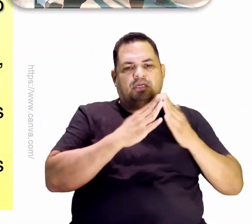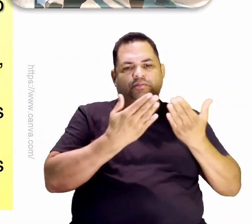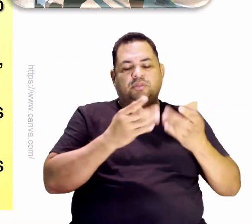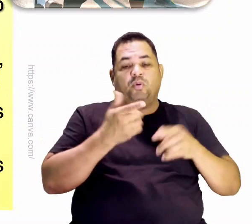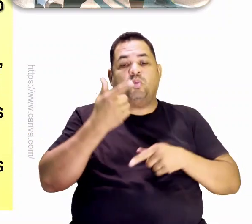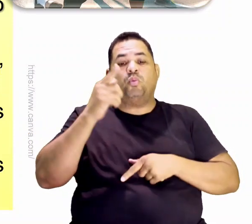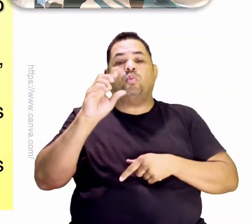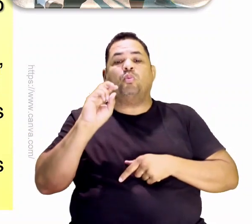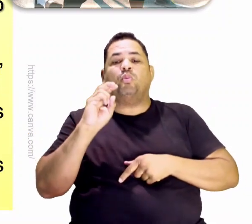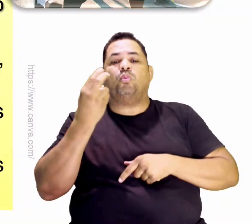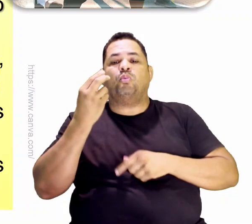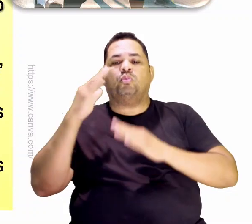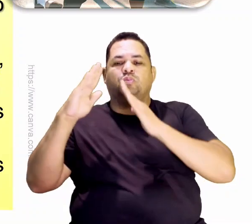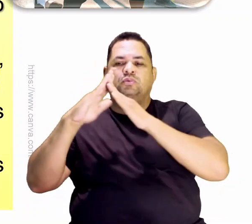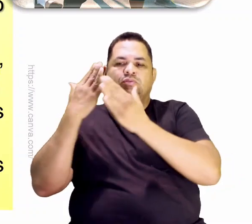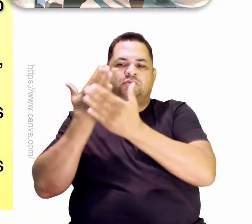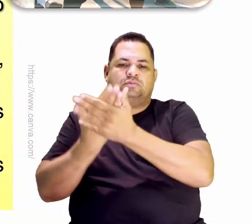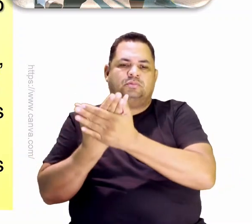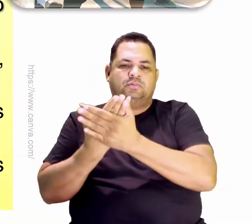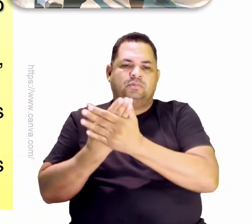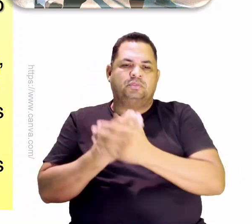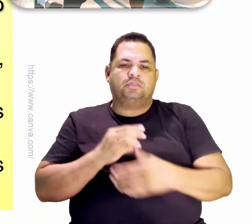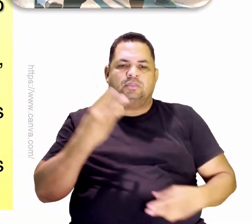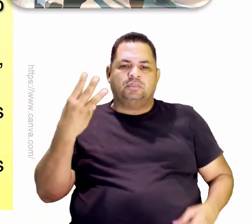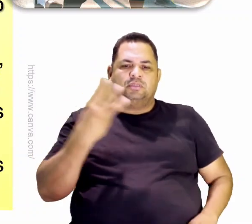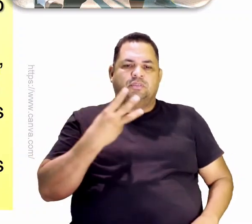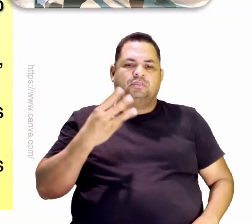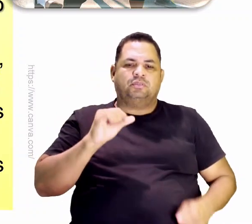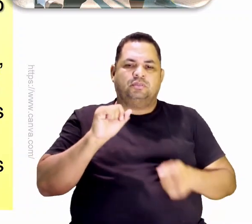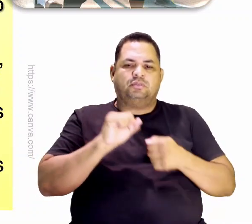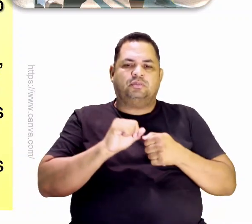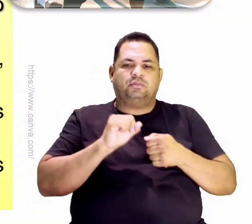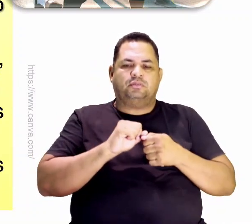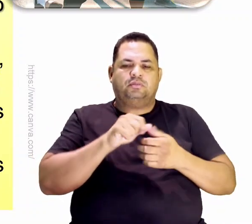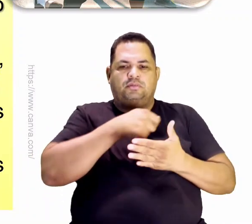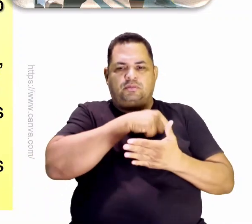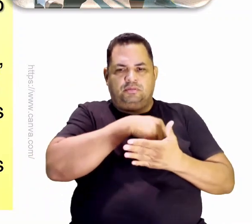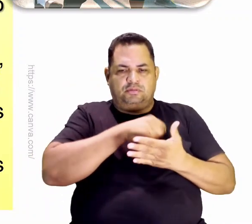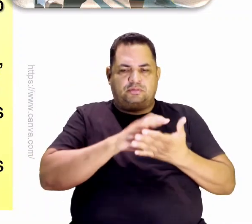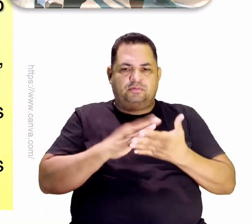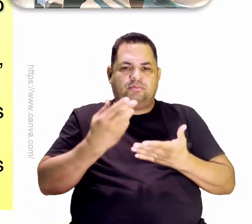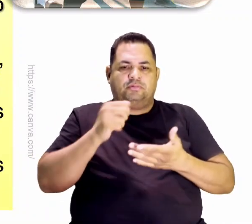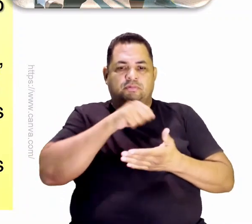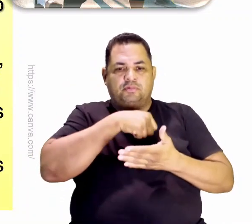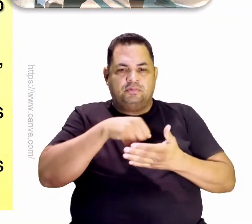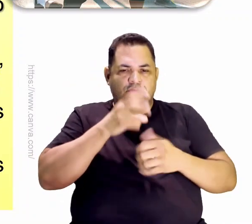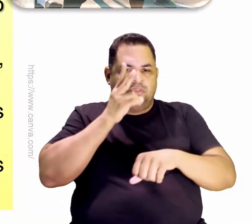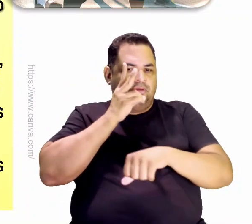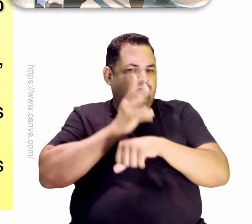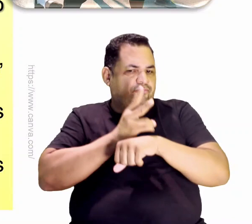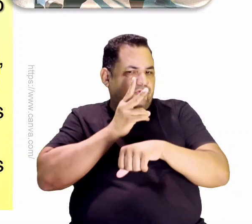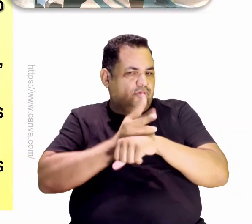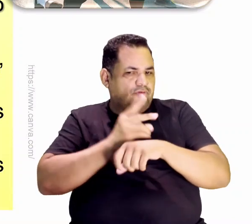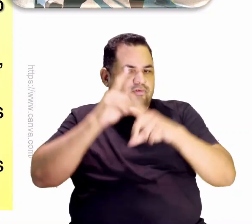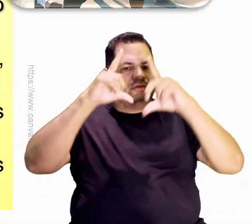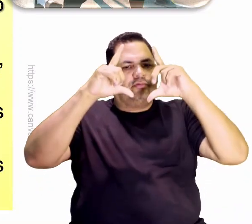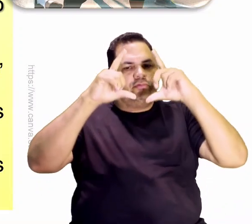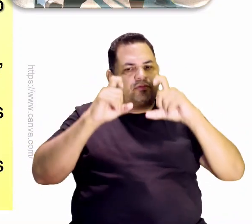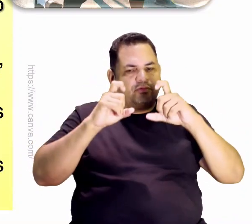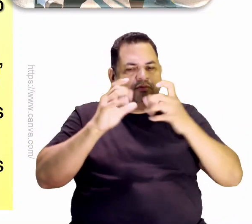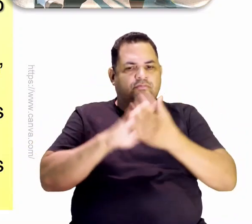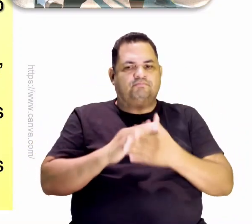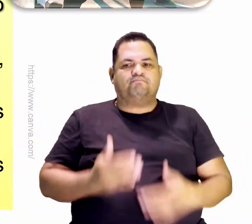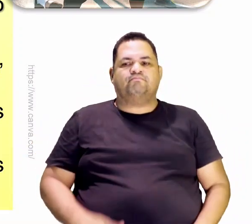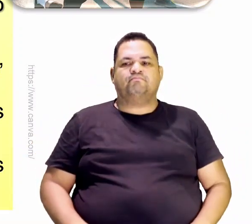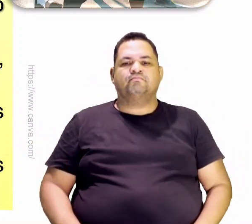tá bom? Na terceira etapa, vocês vão realizar aí os registros. Por isso que desde as primeiras aulas eu venho pedindo para que vocês